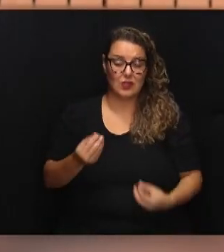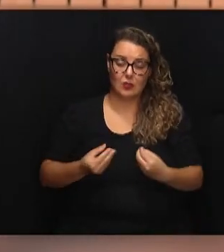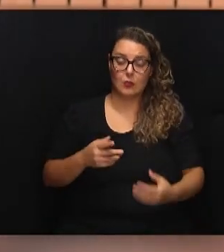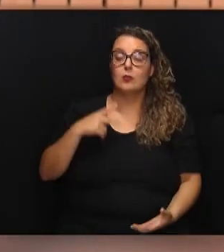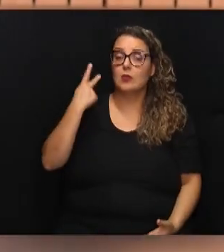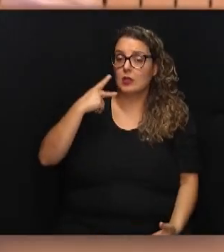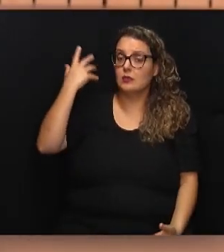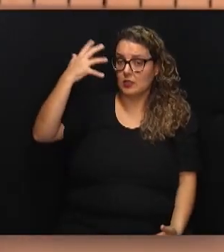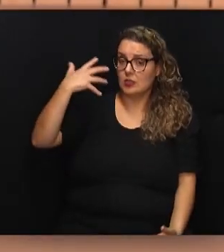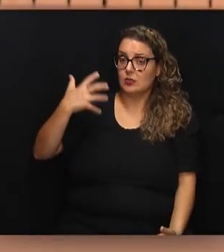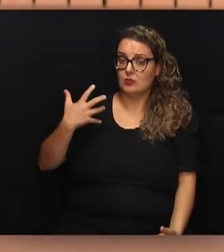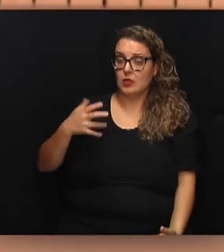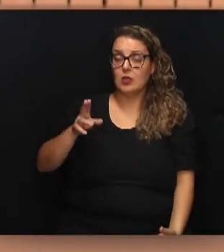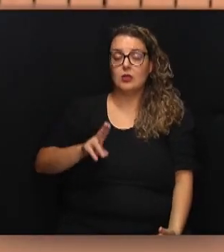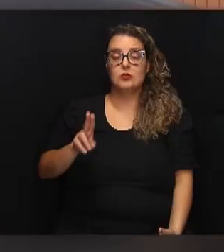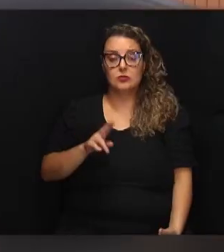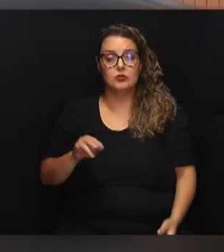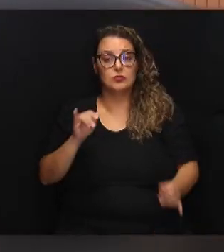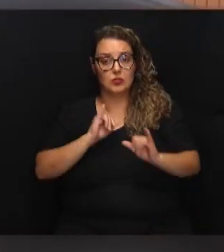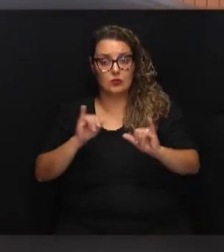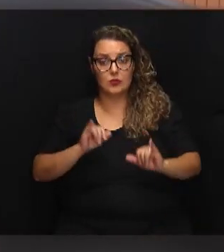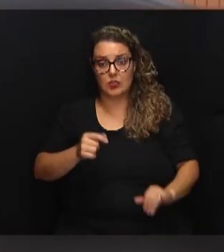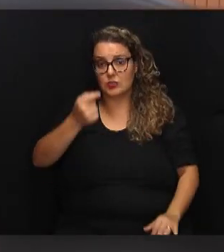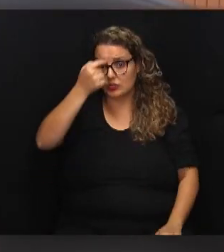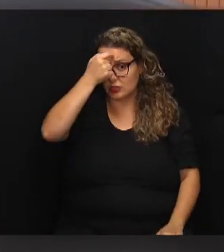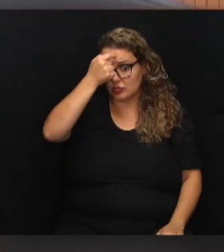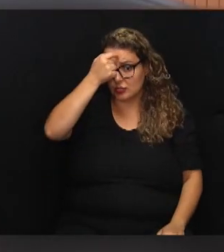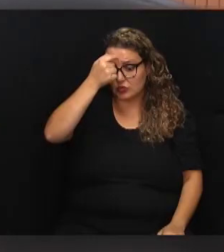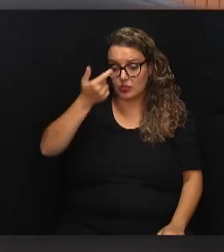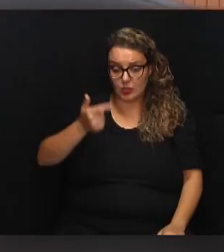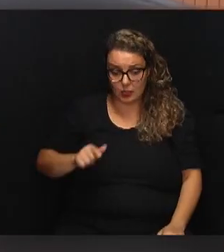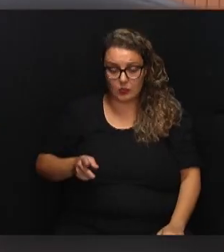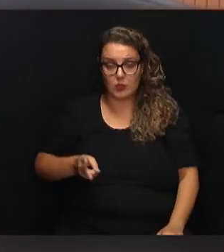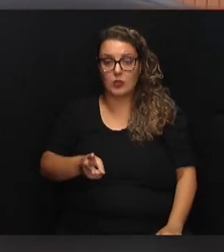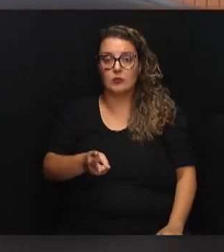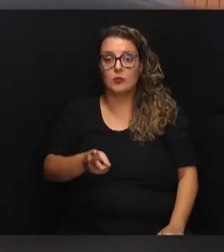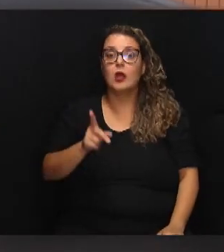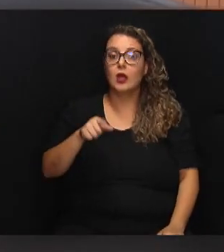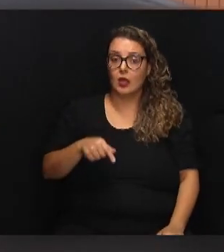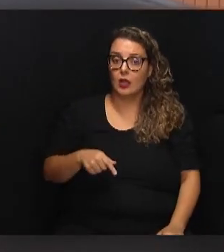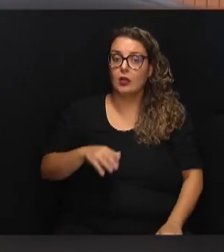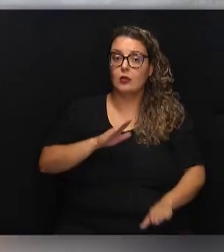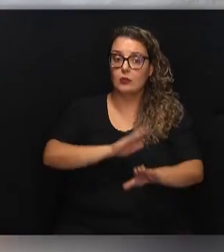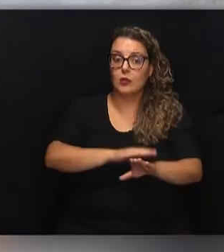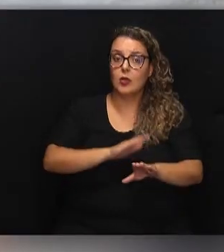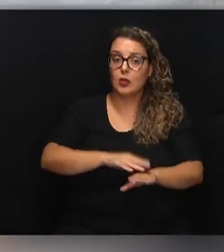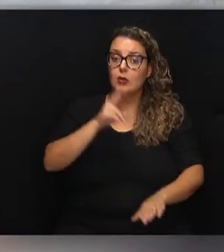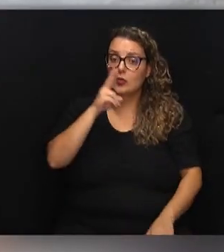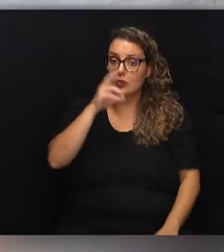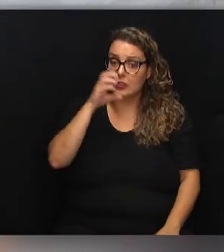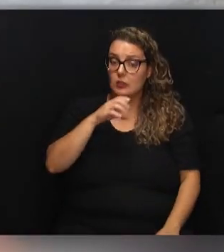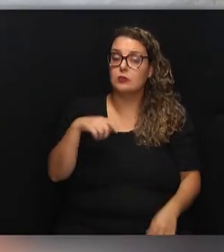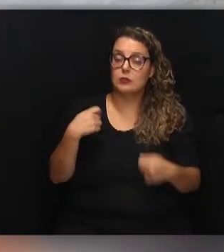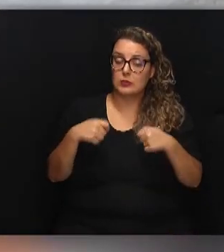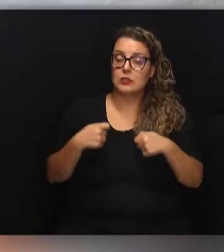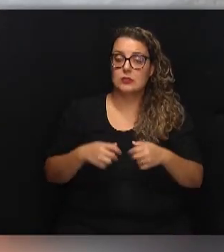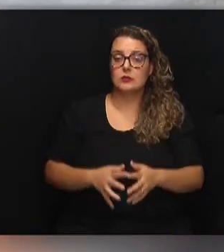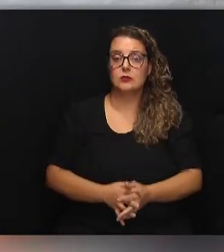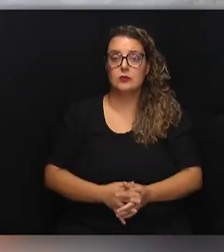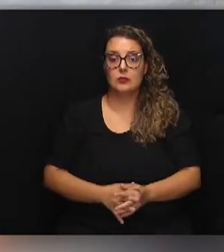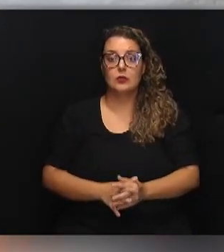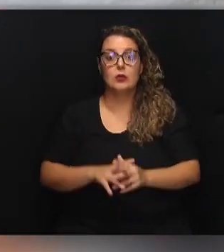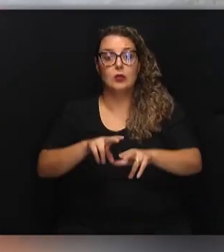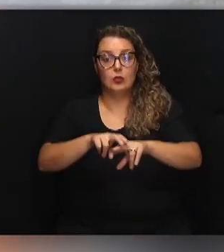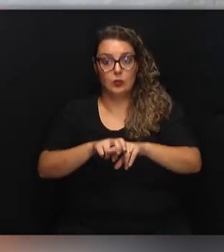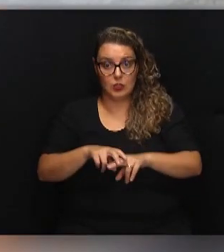a implementação de uma campanha de conscientização permanente é uma medida urgente e necessária. Por isso,